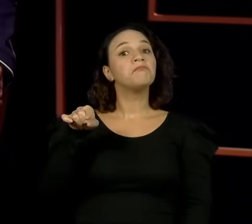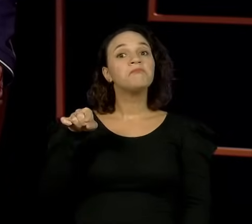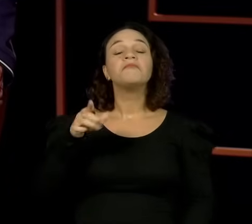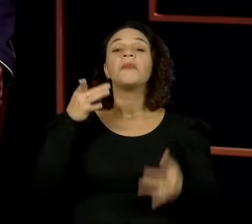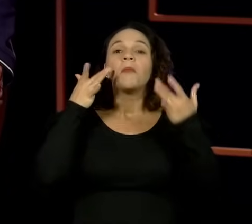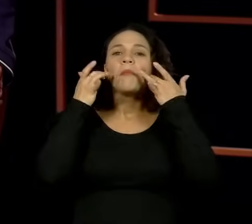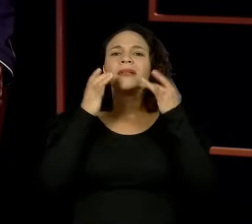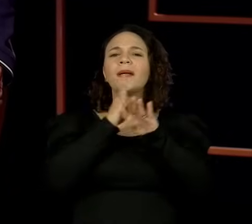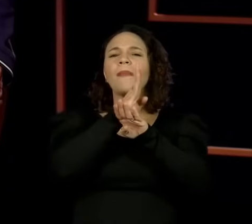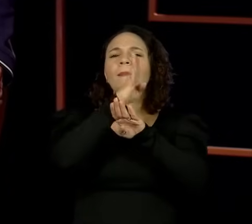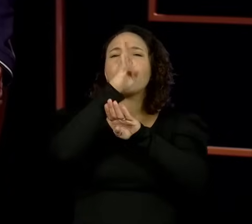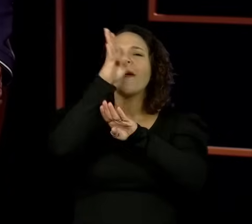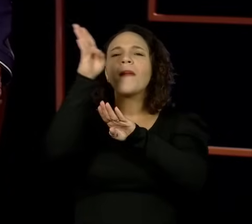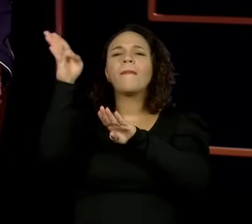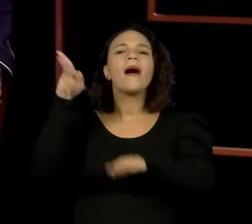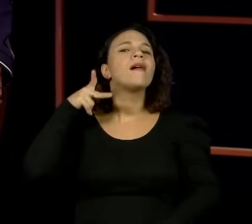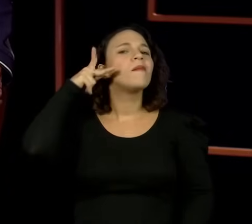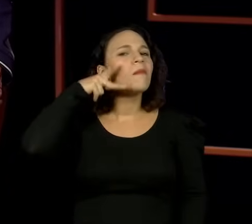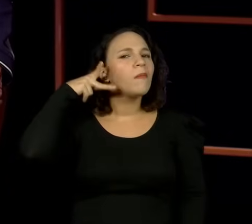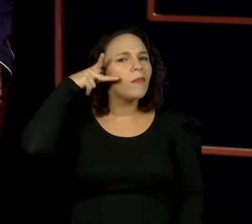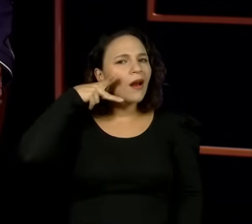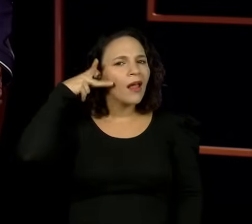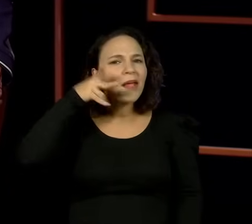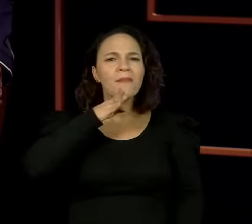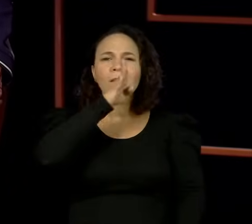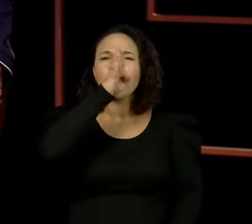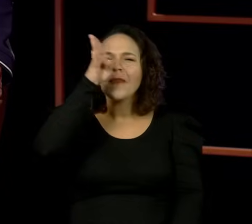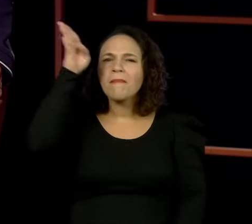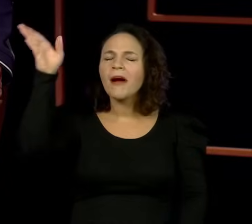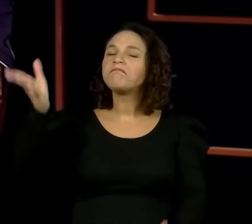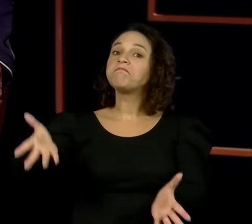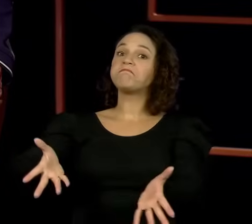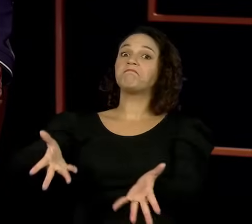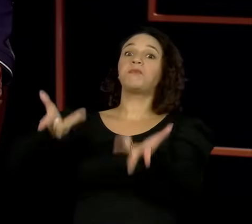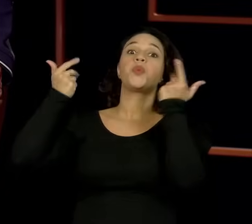excursionou por toda a Paraíba, foi um sucesso.